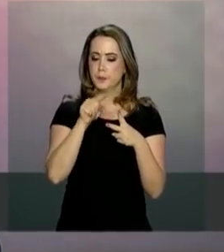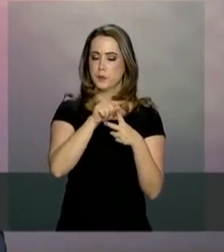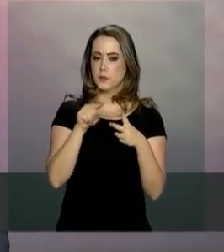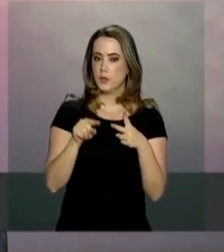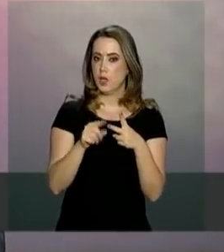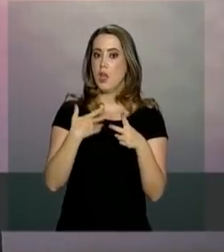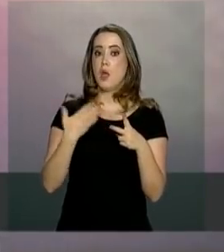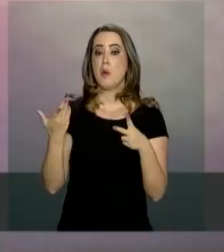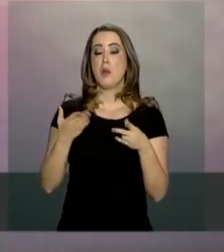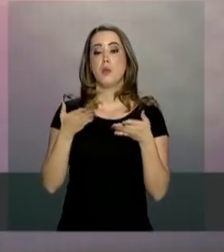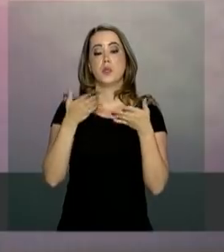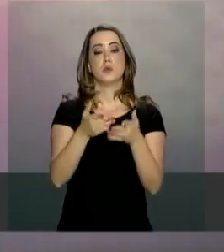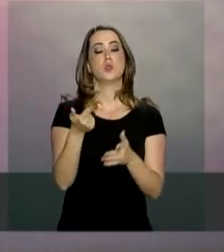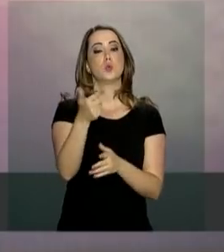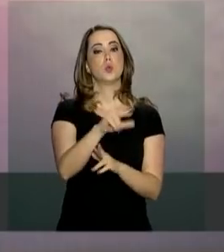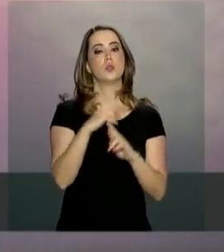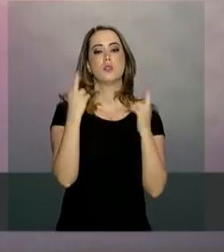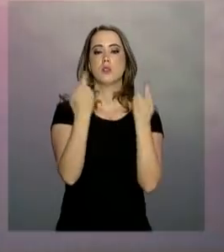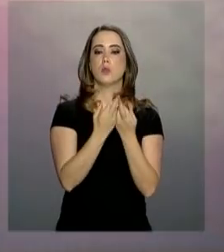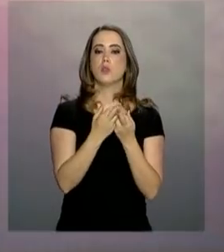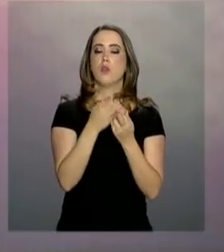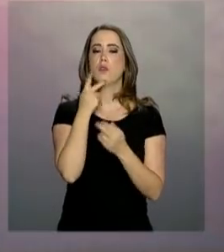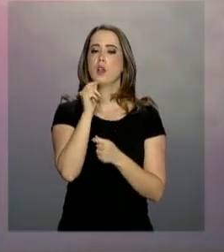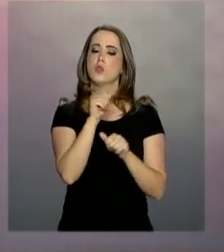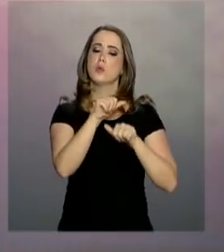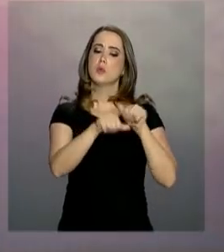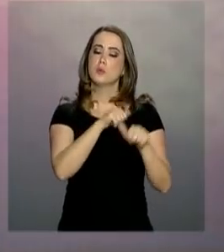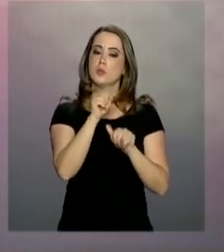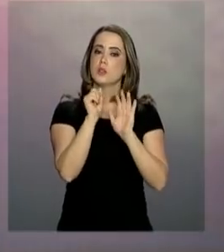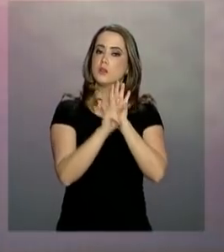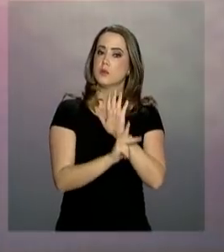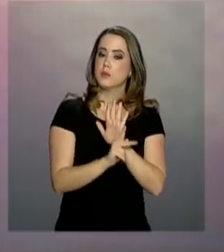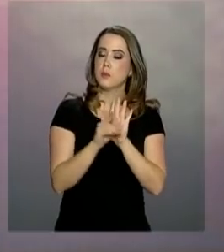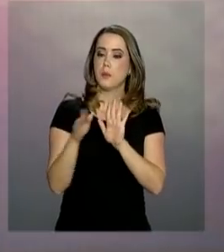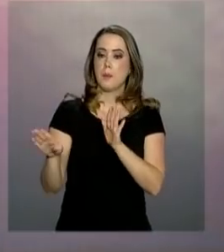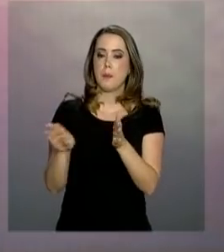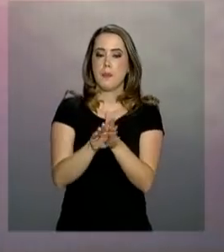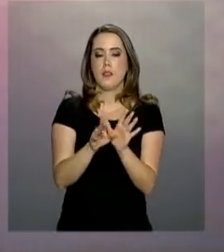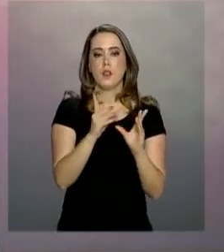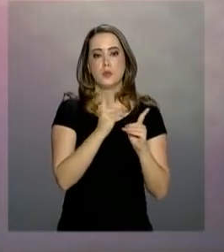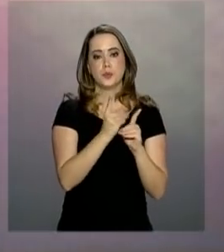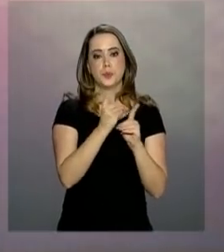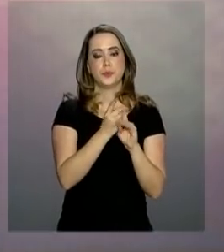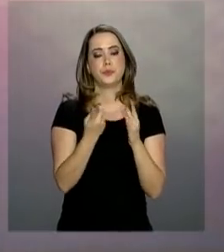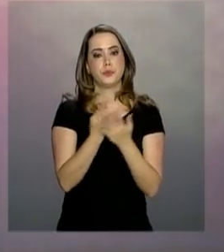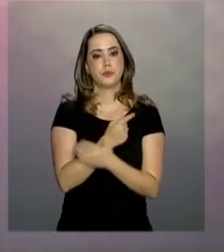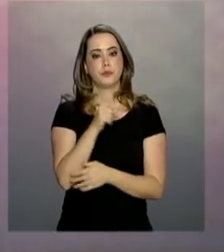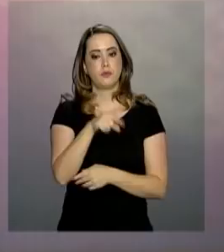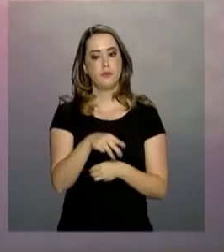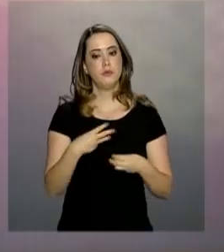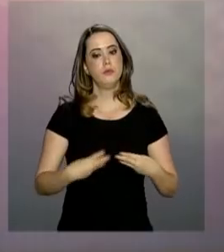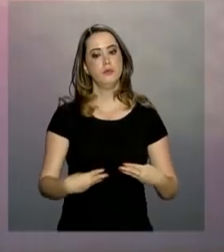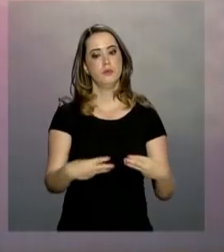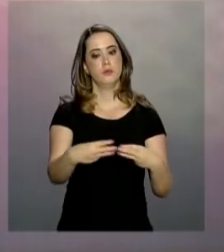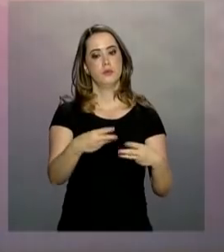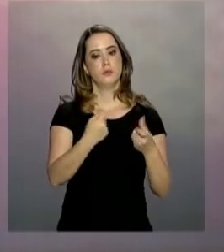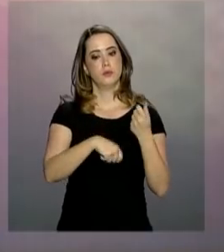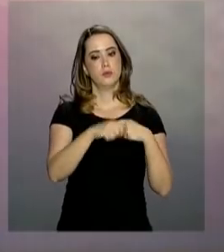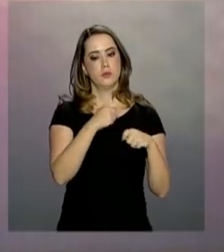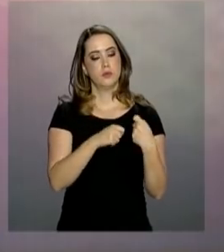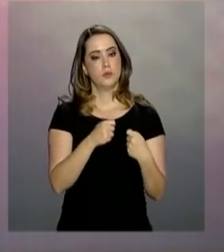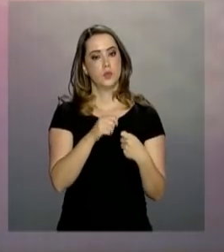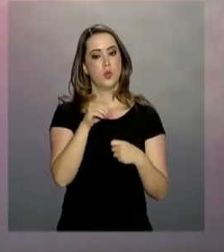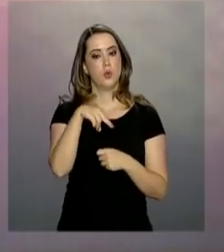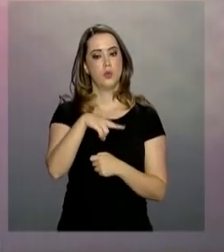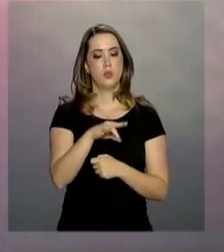agora há pouco de mais uma rodada de reuniões sobre a reforma da Previdência. Na chegada do encontro, que aconteceu aqui no Ministério da Economia, Onyx